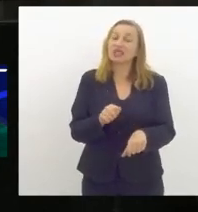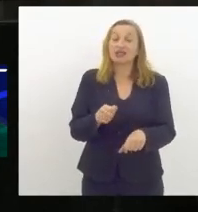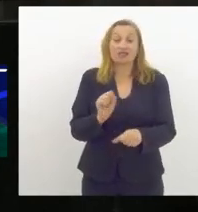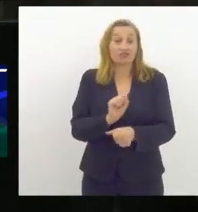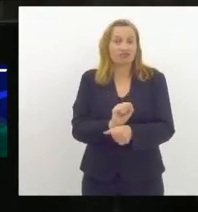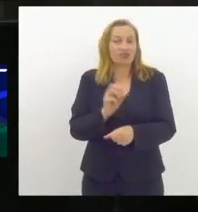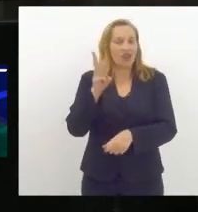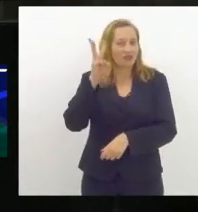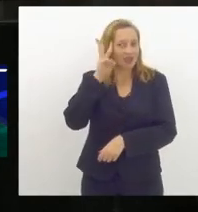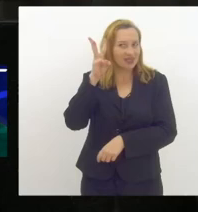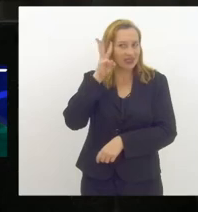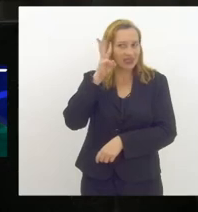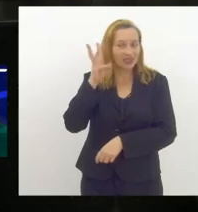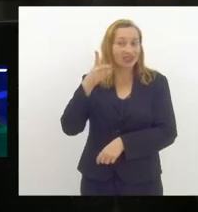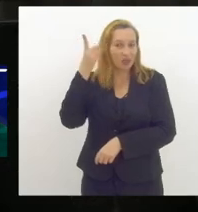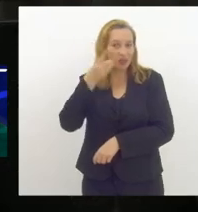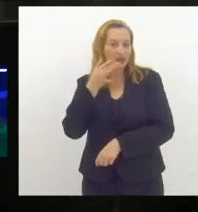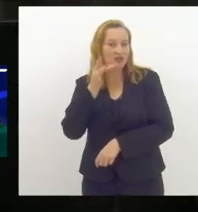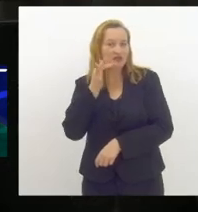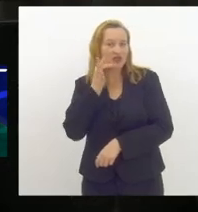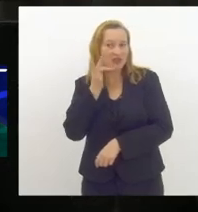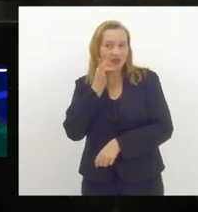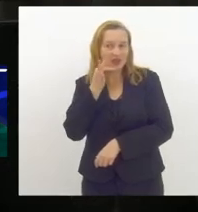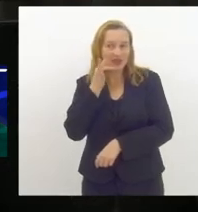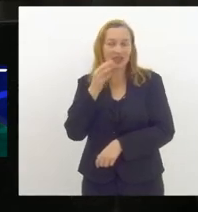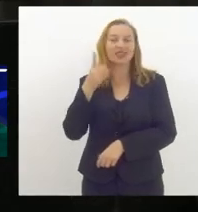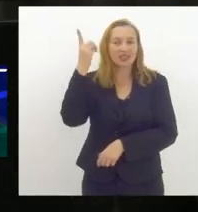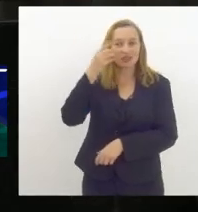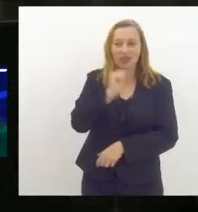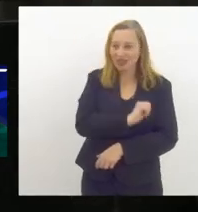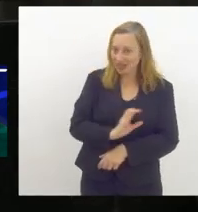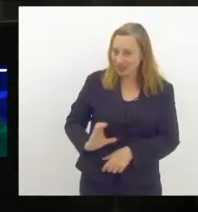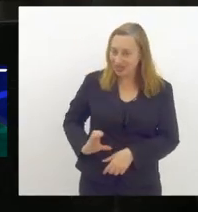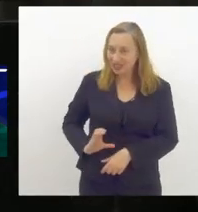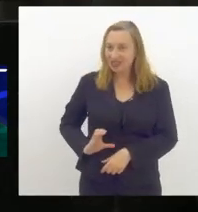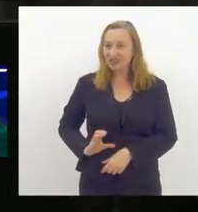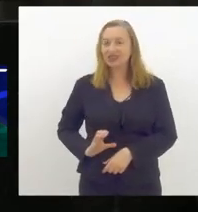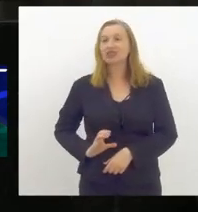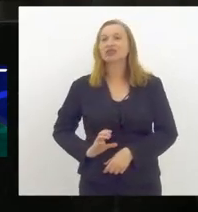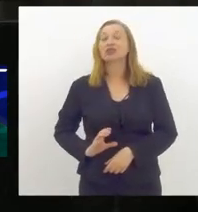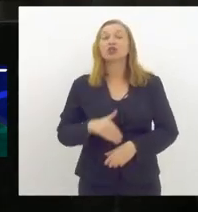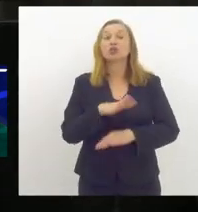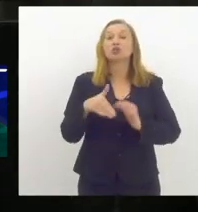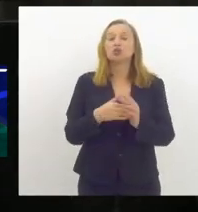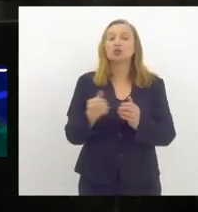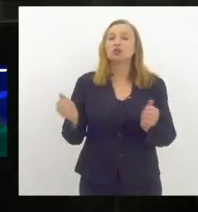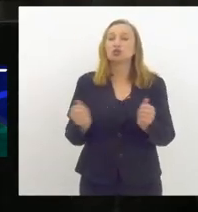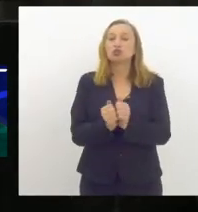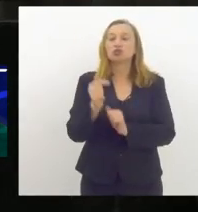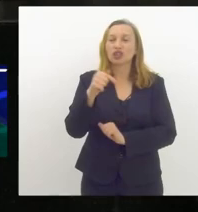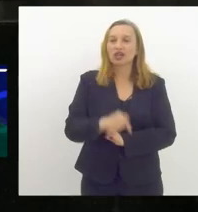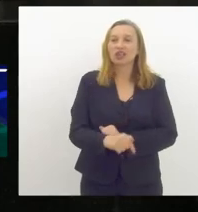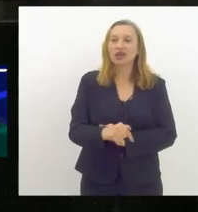terça-feira deputado Jorge Felipe Neto Deputado André Ceciliano estejam todos aqui para